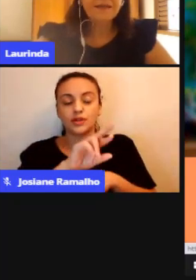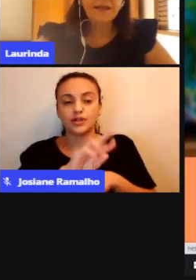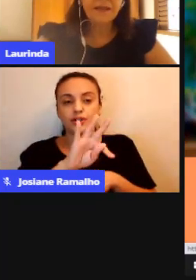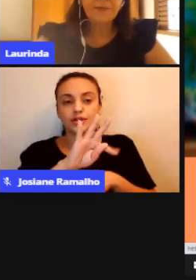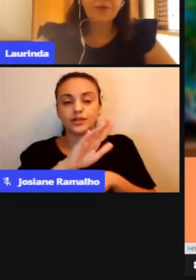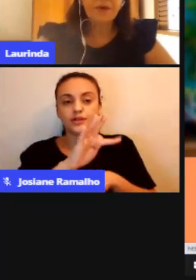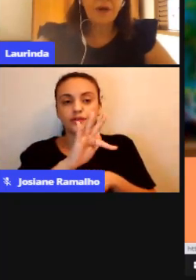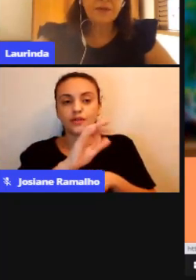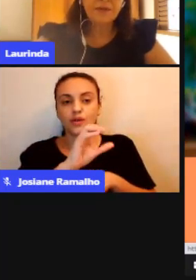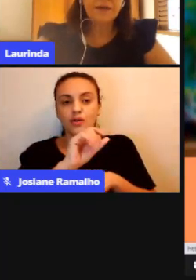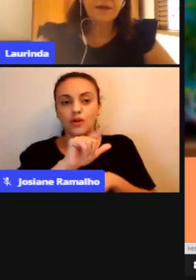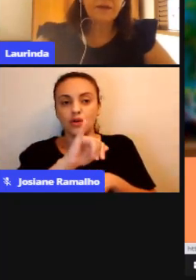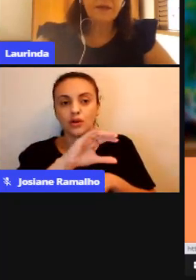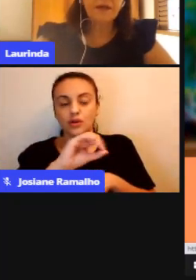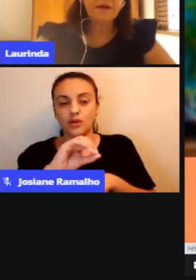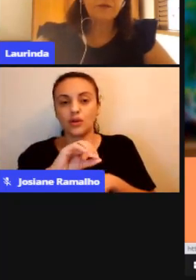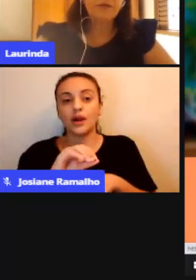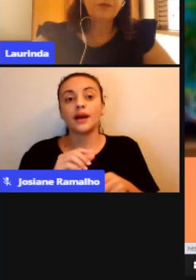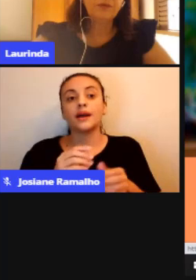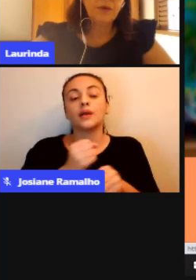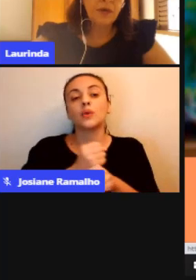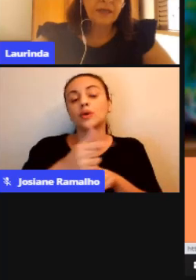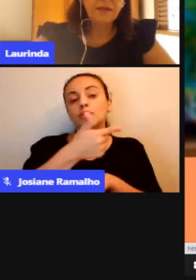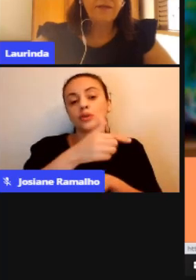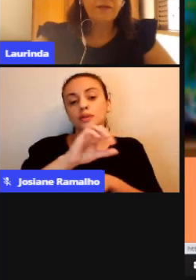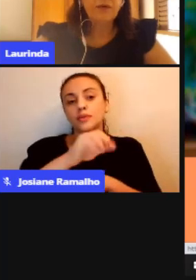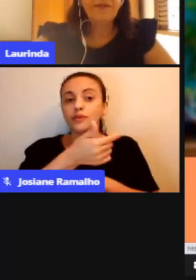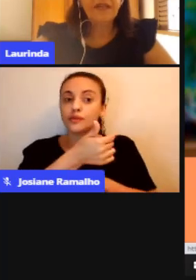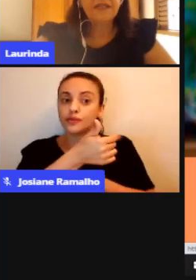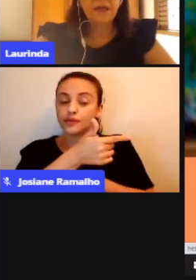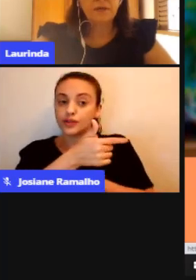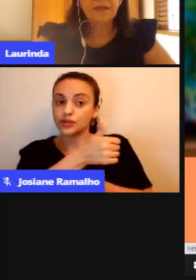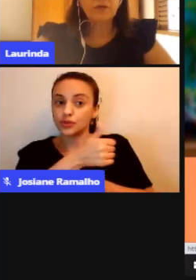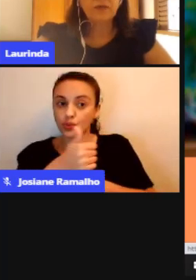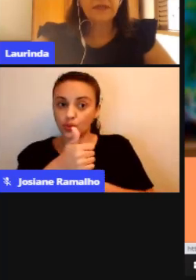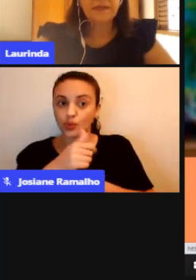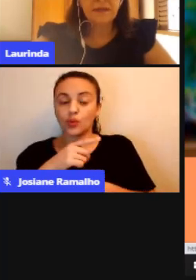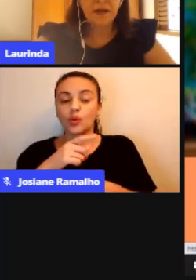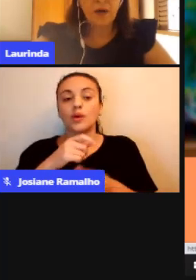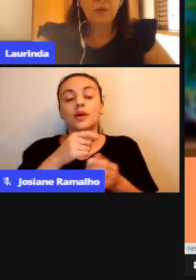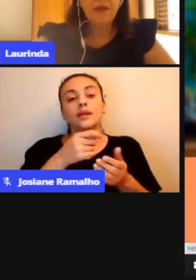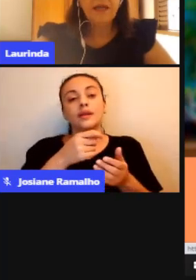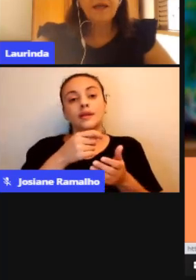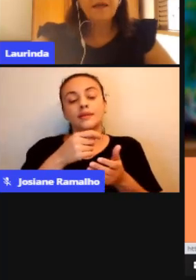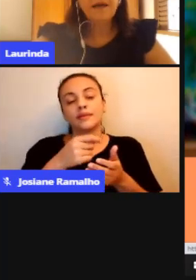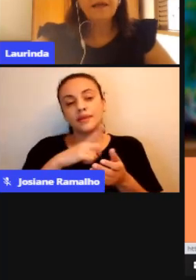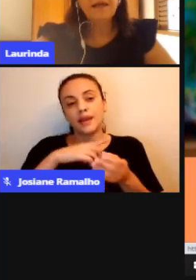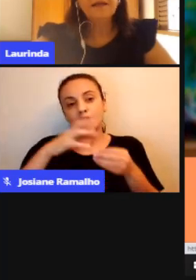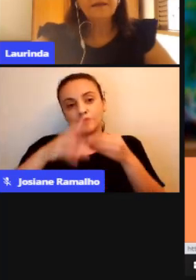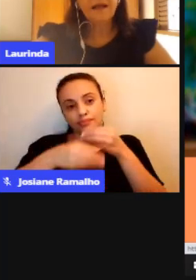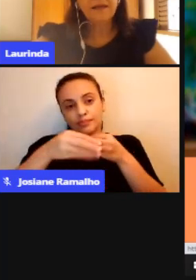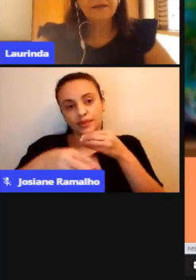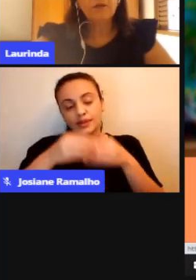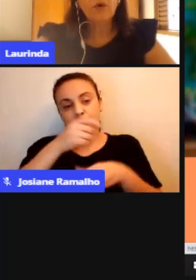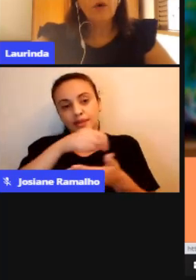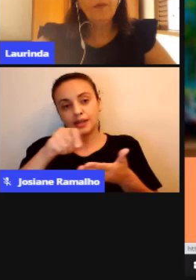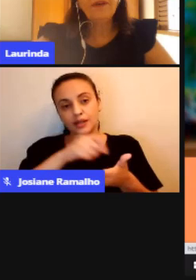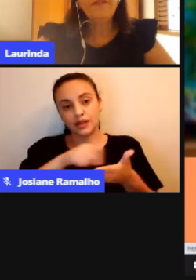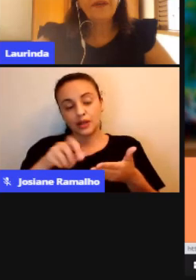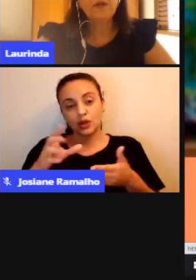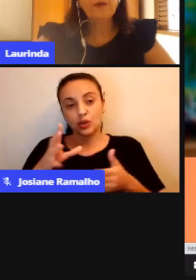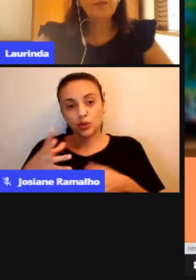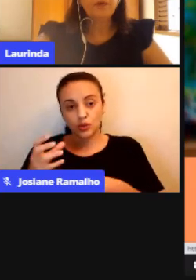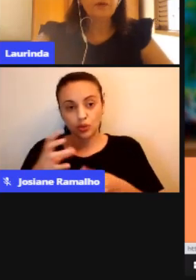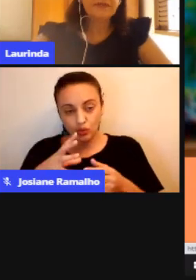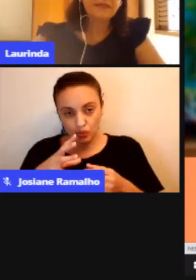uma reescrita por causa do referencial circunstancial, E ali ele trata